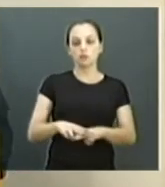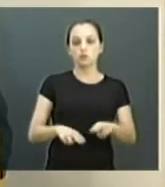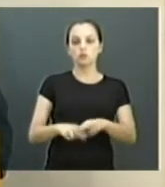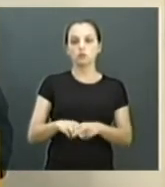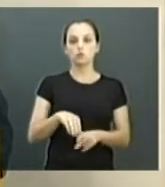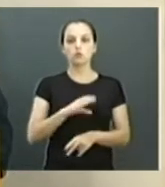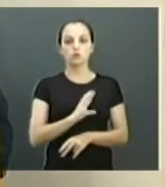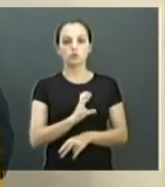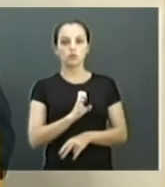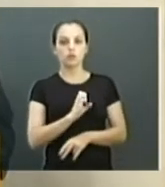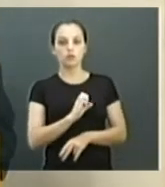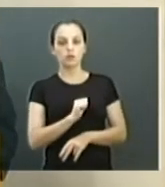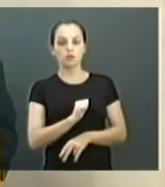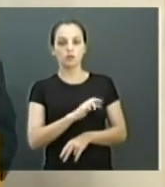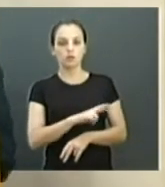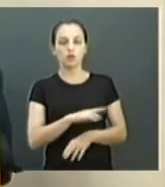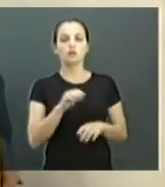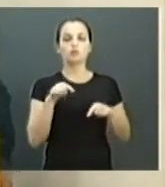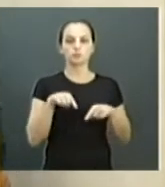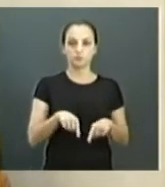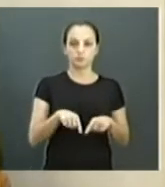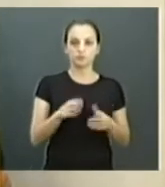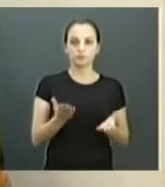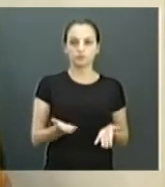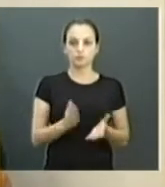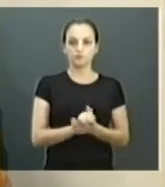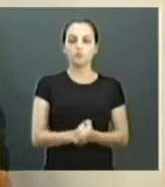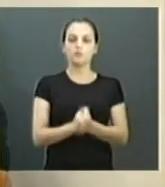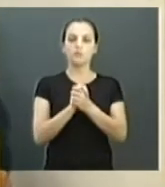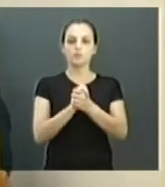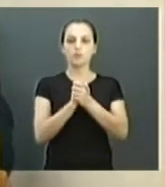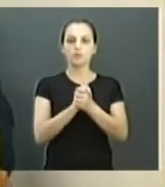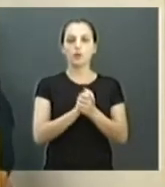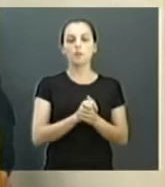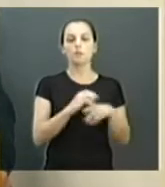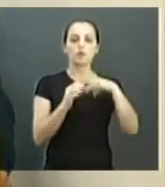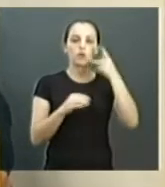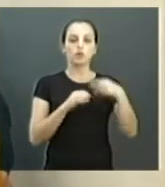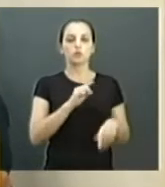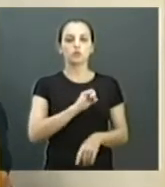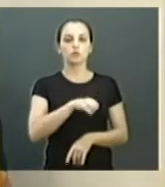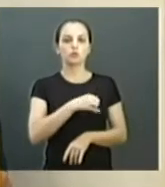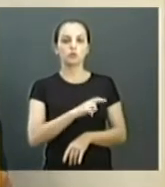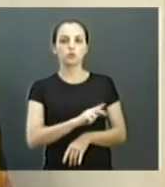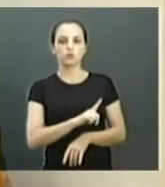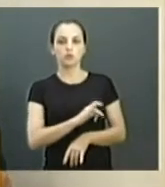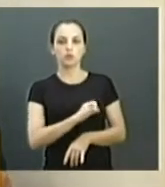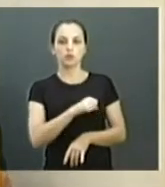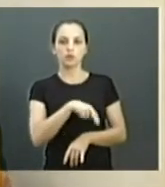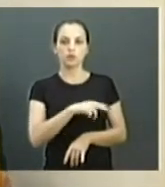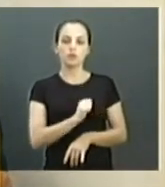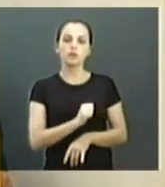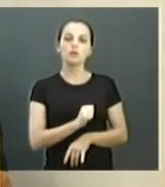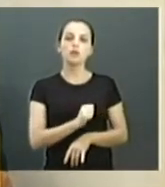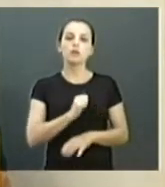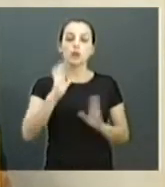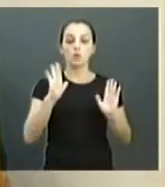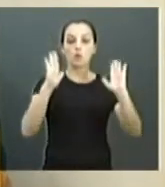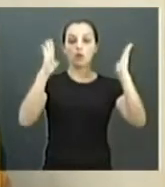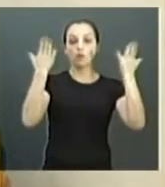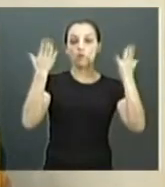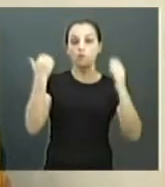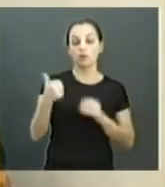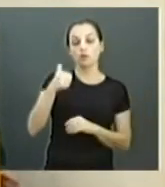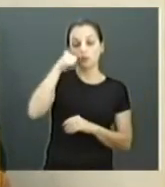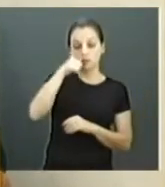Quero aqui também dar parabéns à Juliana, que vai fazer o Momento Mulher, como sempre, uma atividade muito forte voltada à mulher nessa quinta-feira,